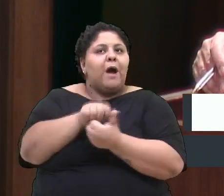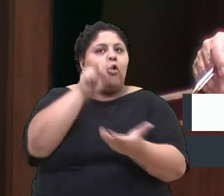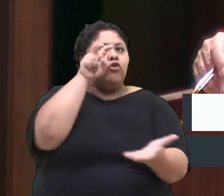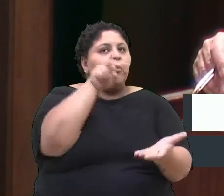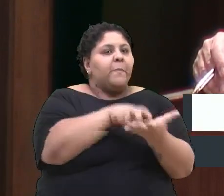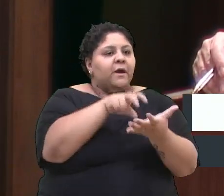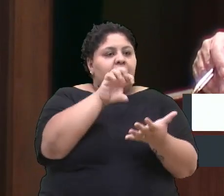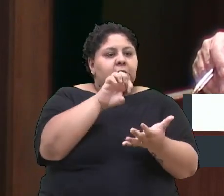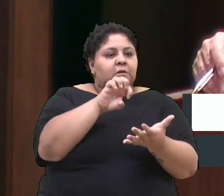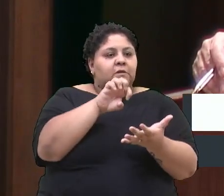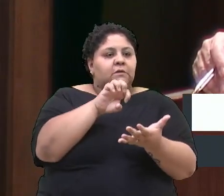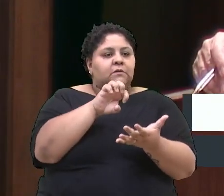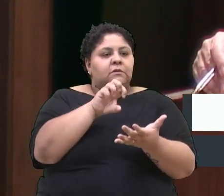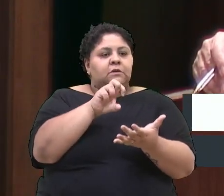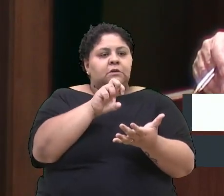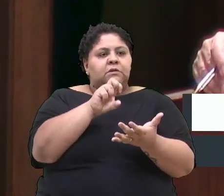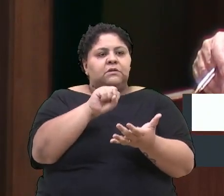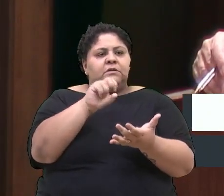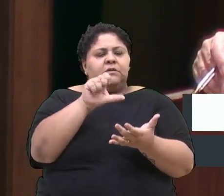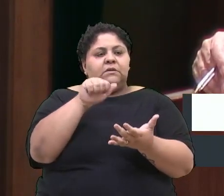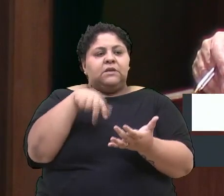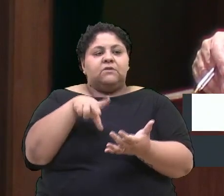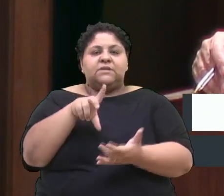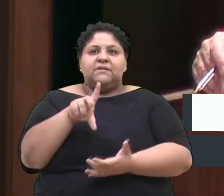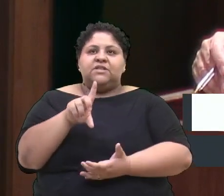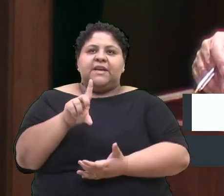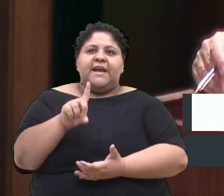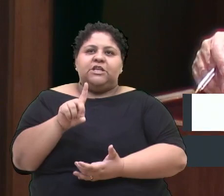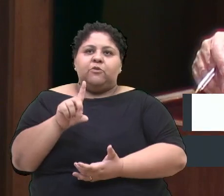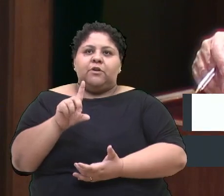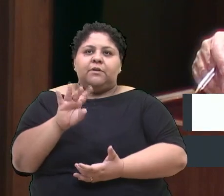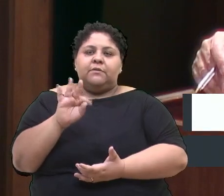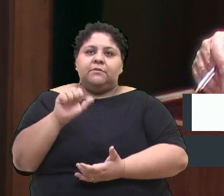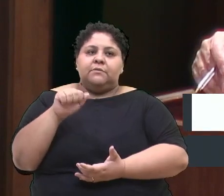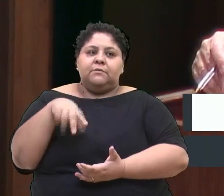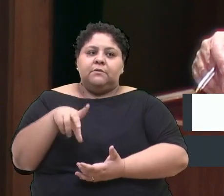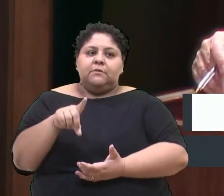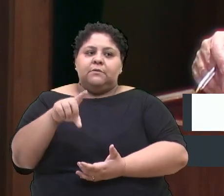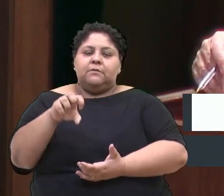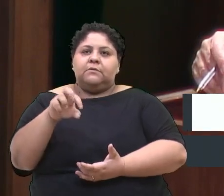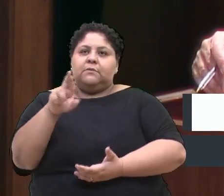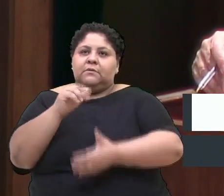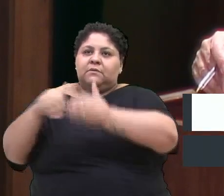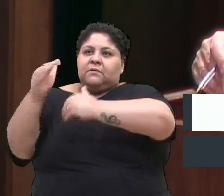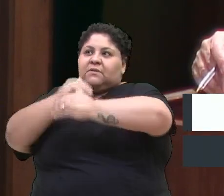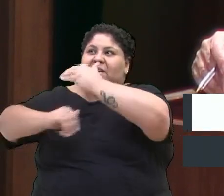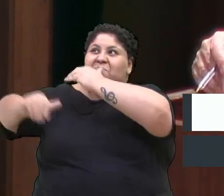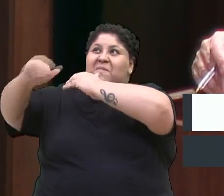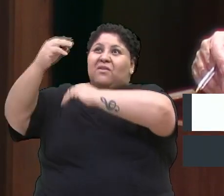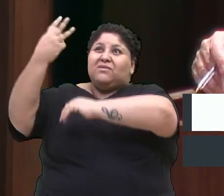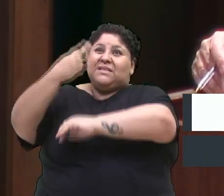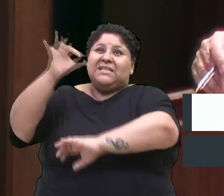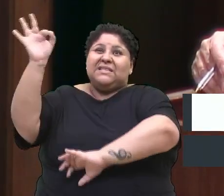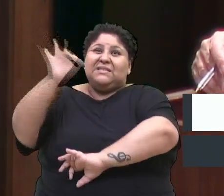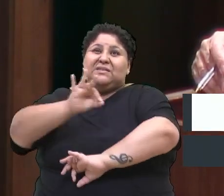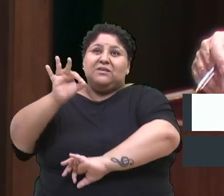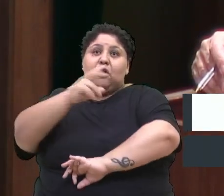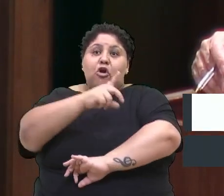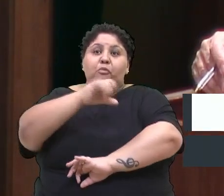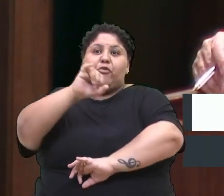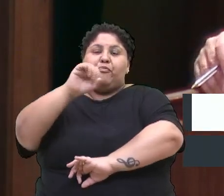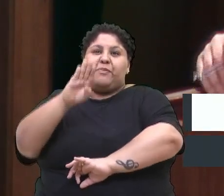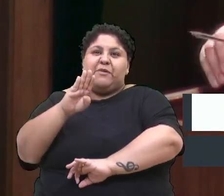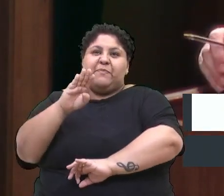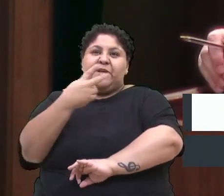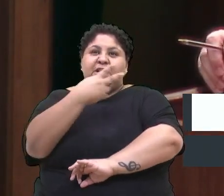ela se diz otimista com a economia brasileira e projeta uma alta de 3% para o PIB